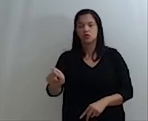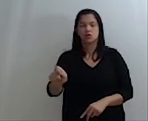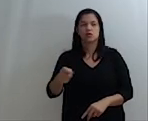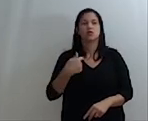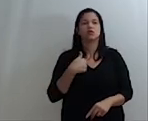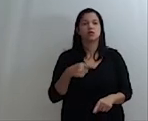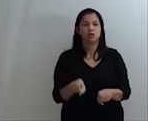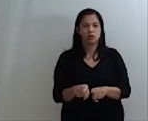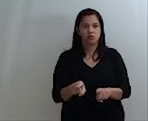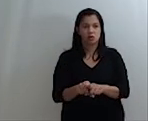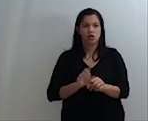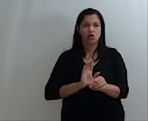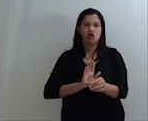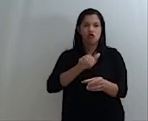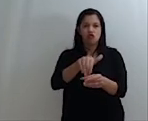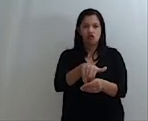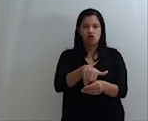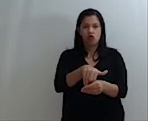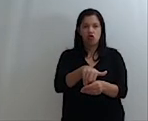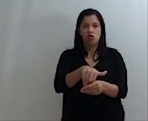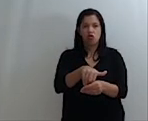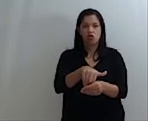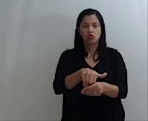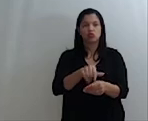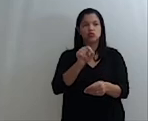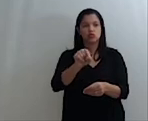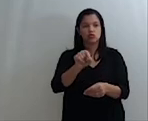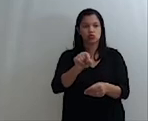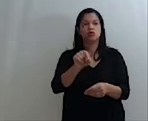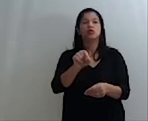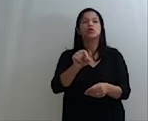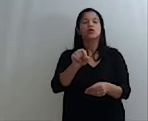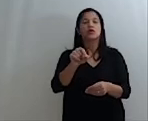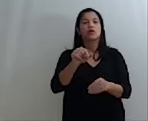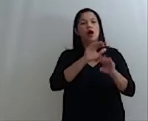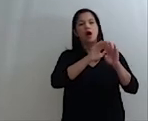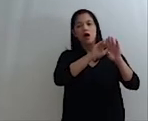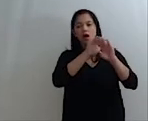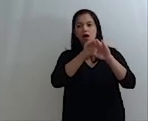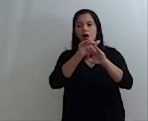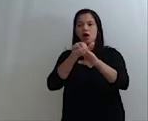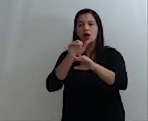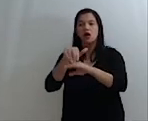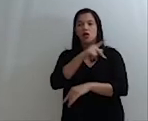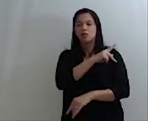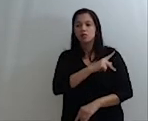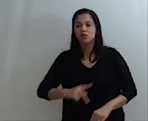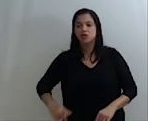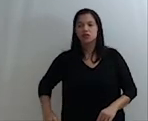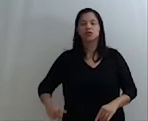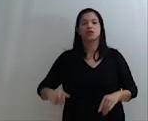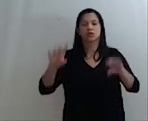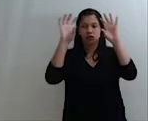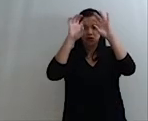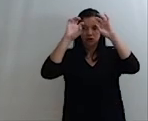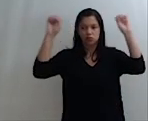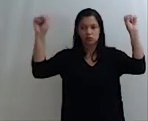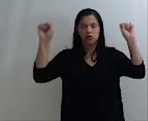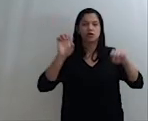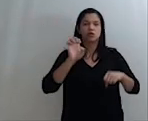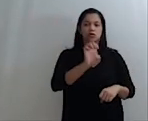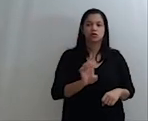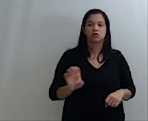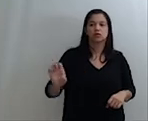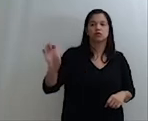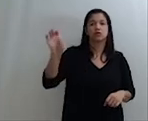eminentes para que se dê ciência da decisão aos entes dos tribunais de justiça dos estados e aos presidentes dos tribunais regionais